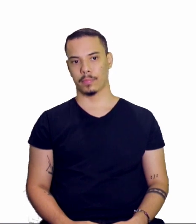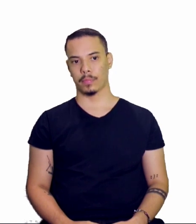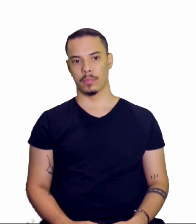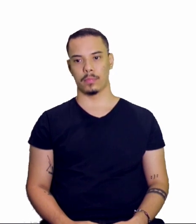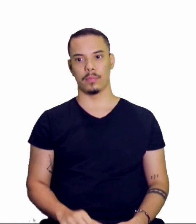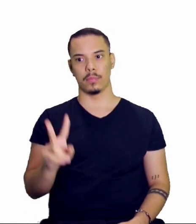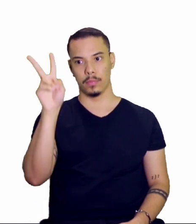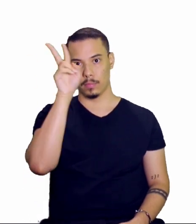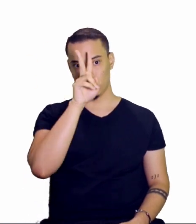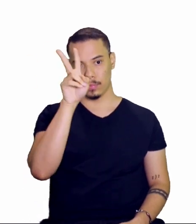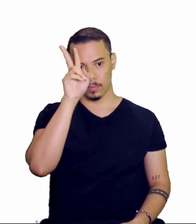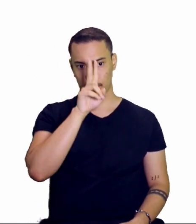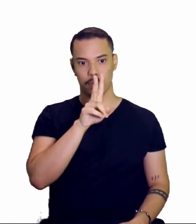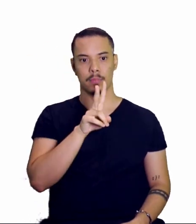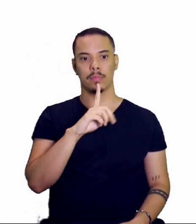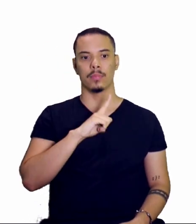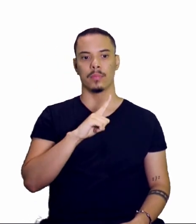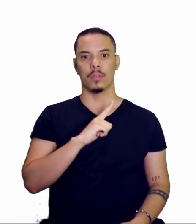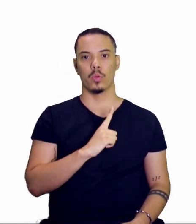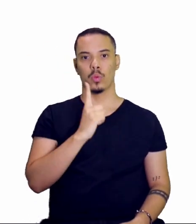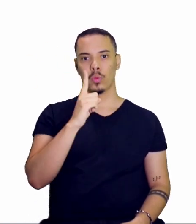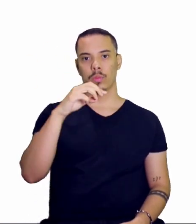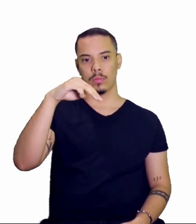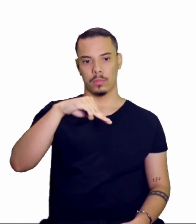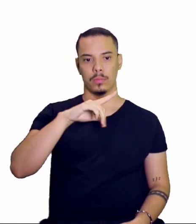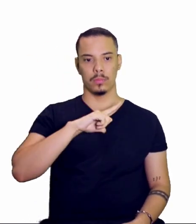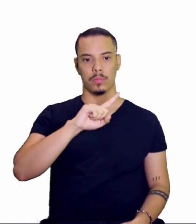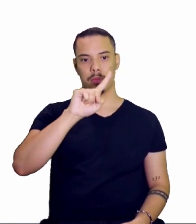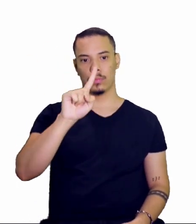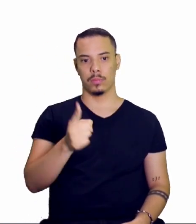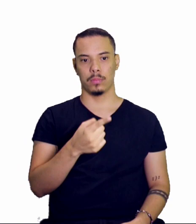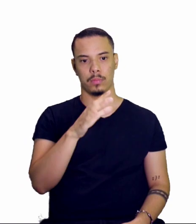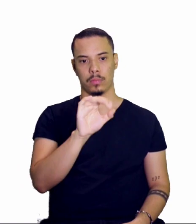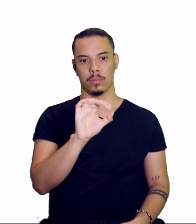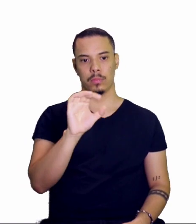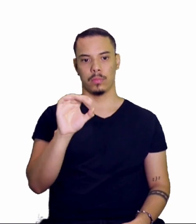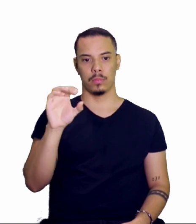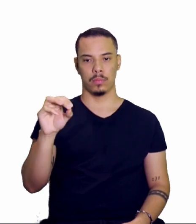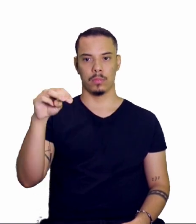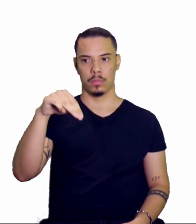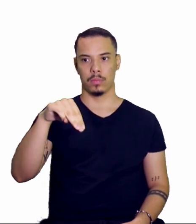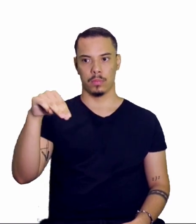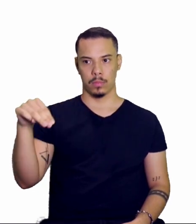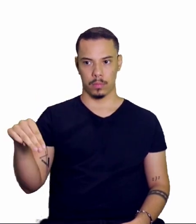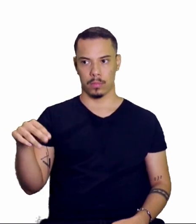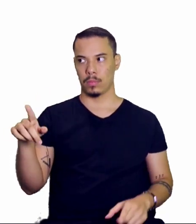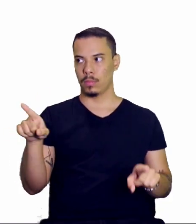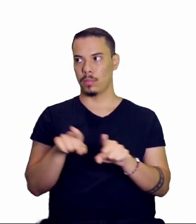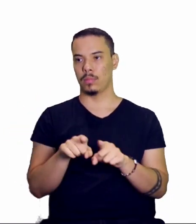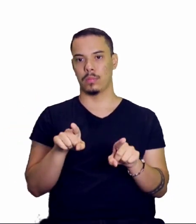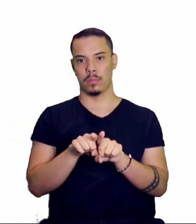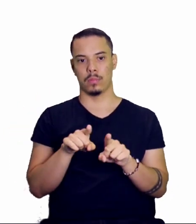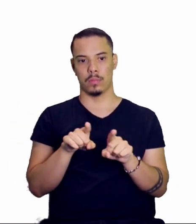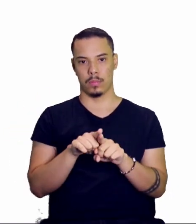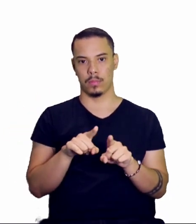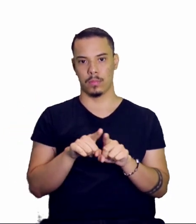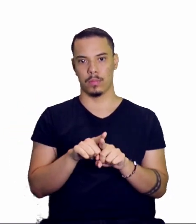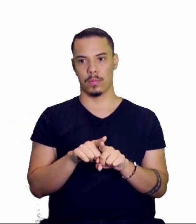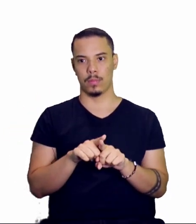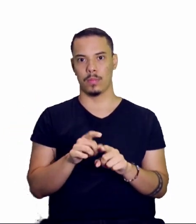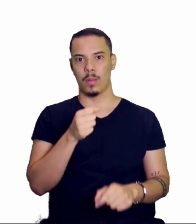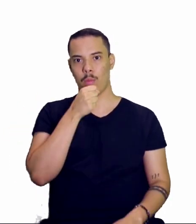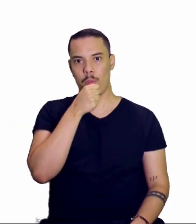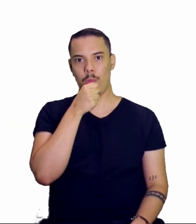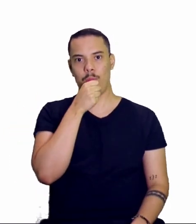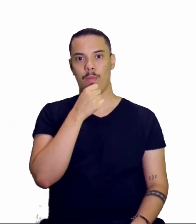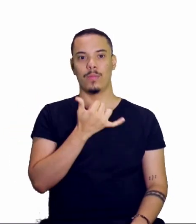Lembrando que o metro tem 1.000 milímetros. O metro tá ali, aí eu vou andar 3 casinhas, né? Eu vou sair do menor. Opa! É